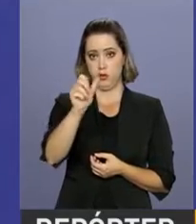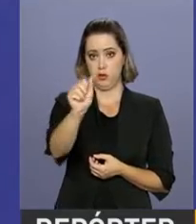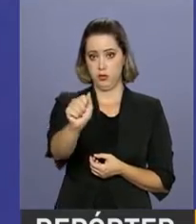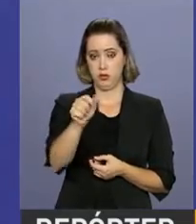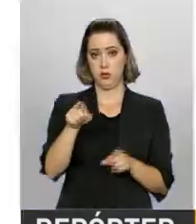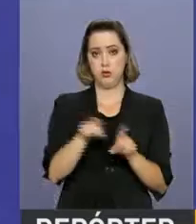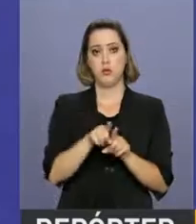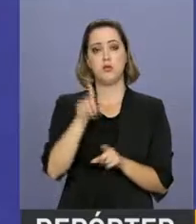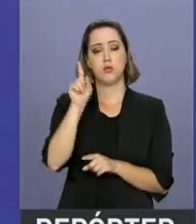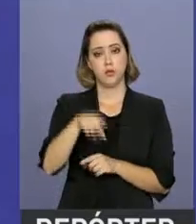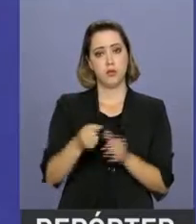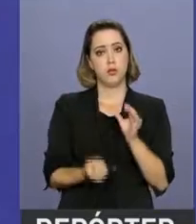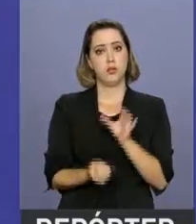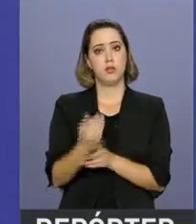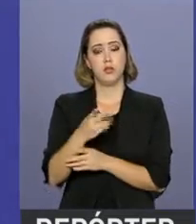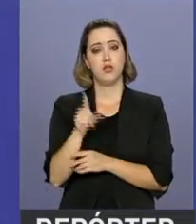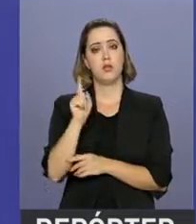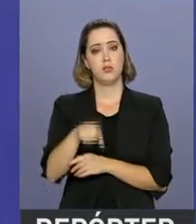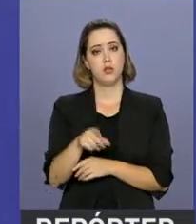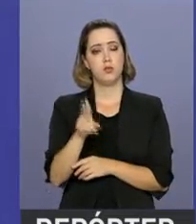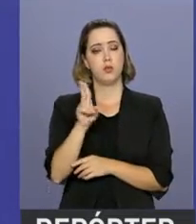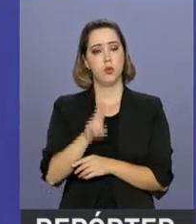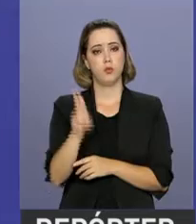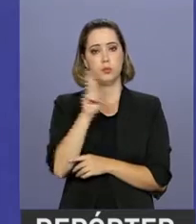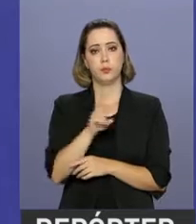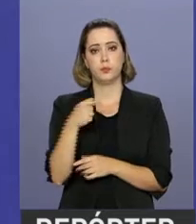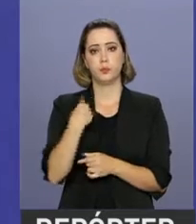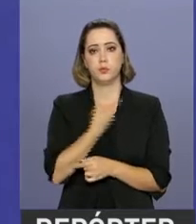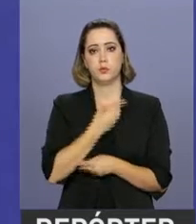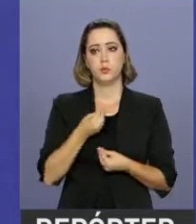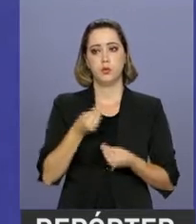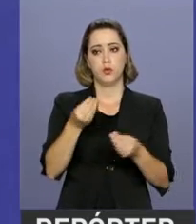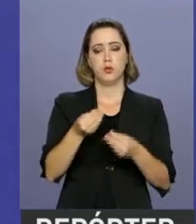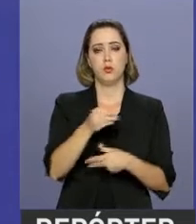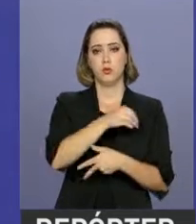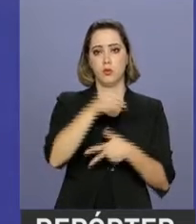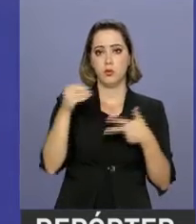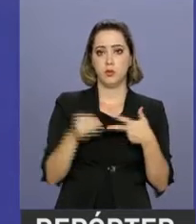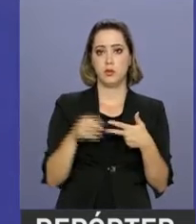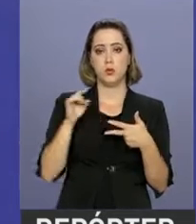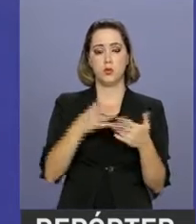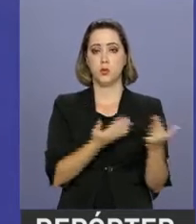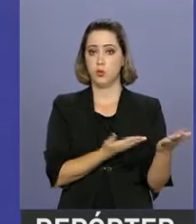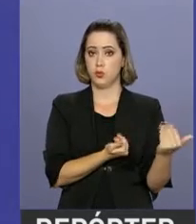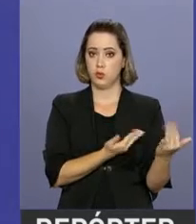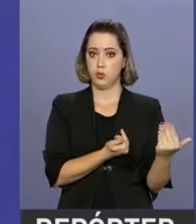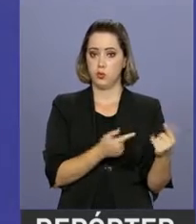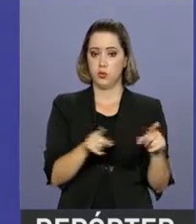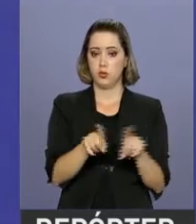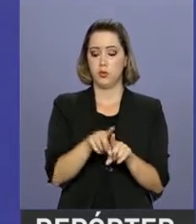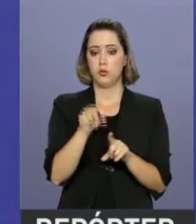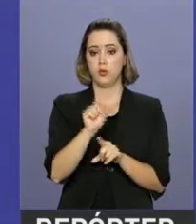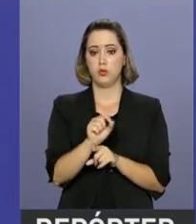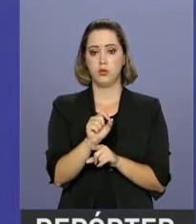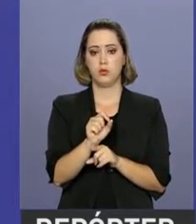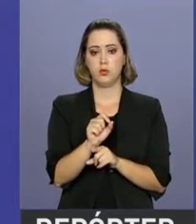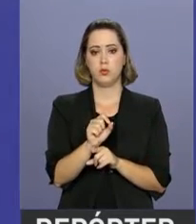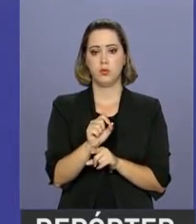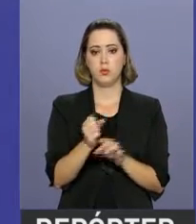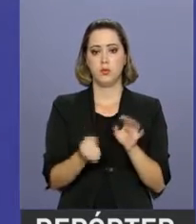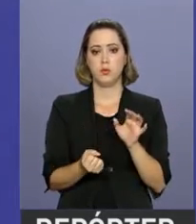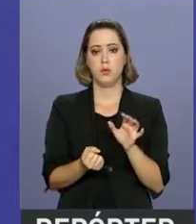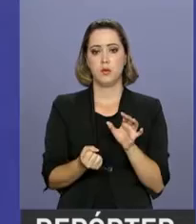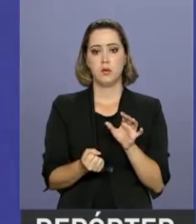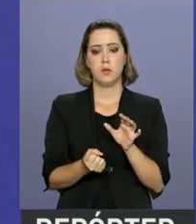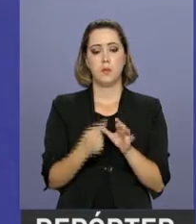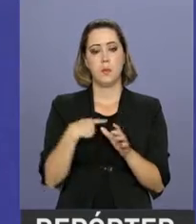será utilizado. Nós vamos oferecer este exame para os jovens adultos de todo o Brasil, aqueles